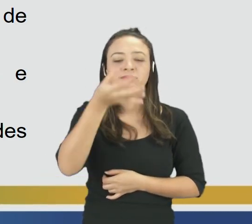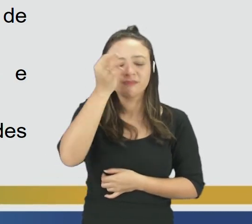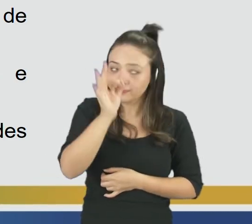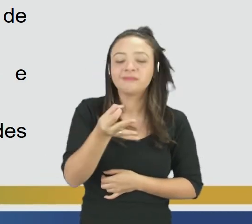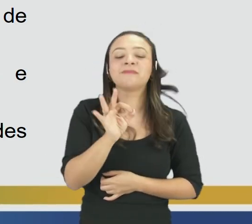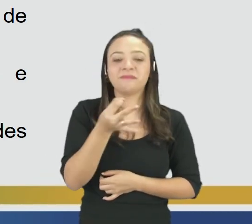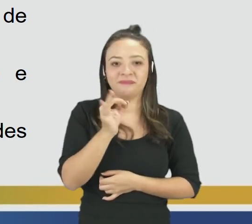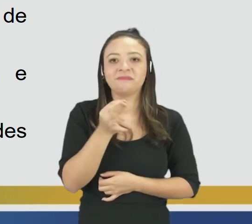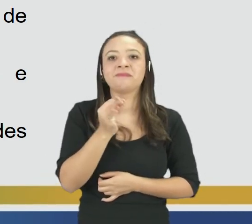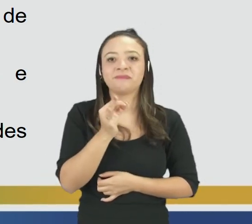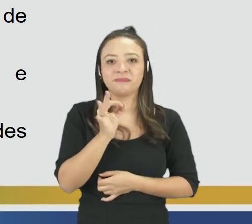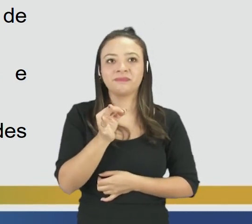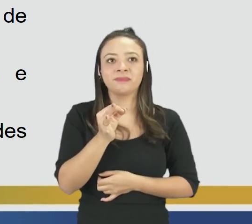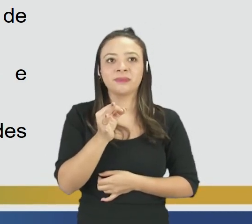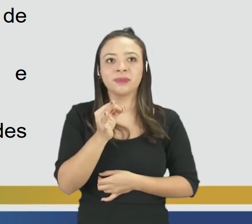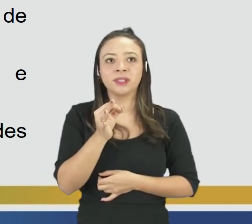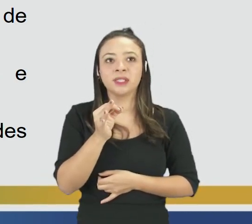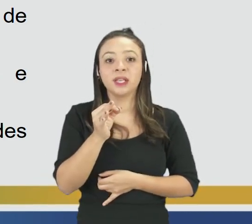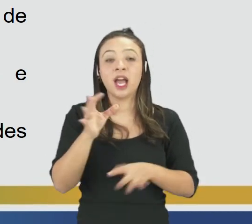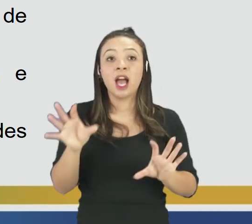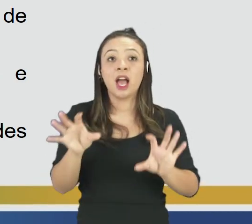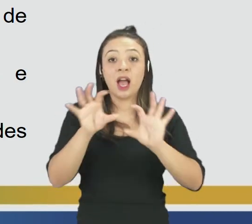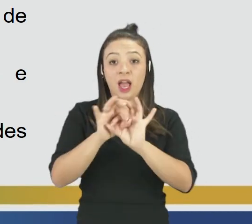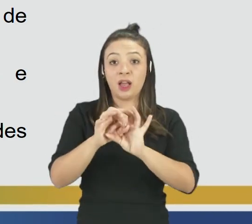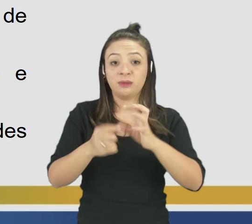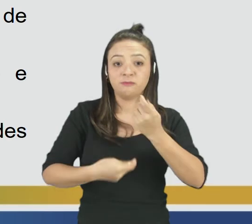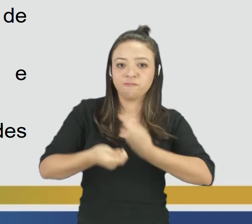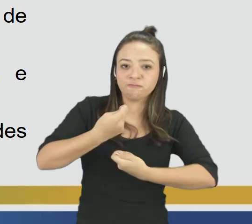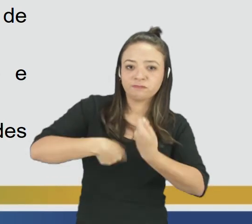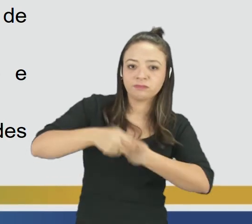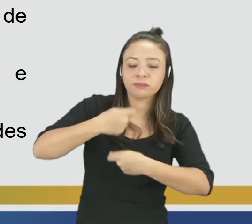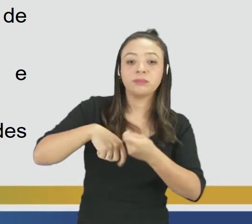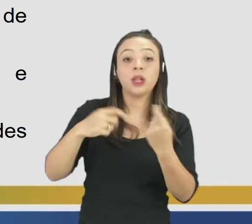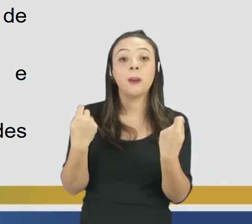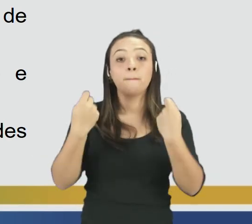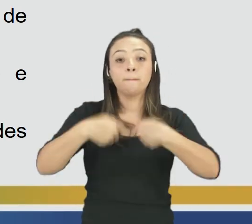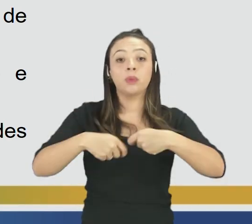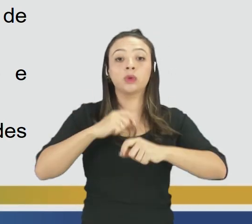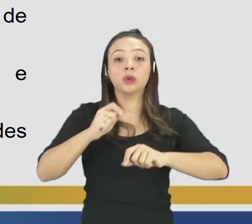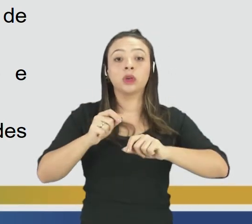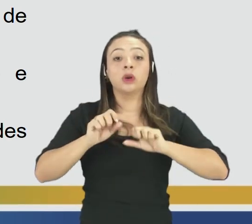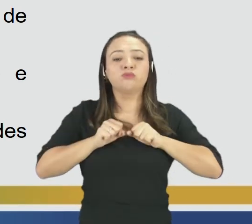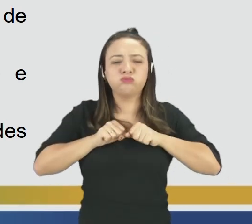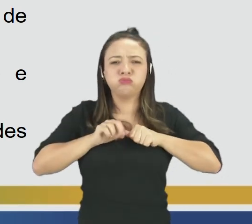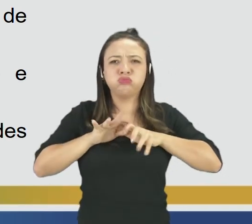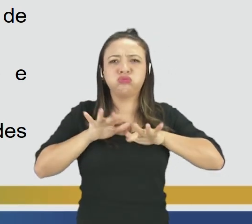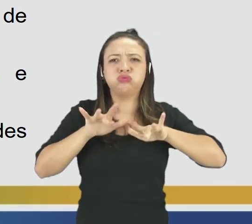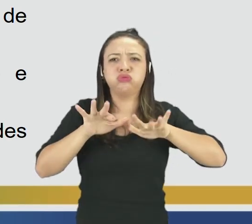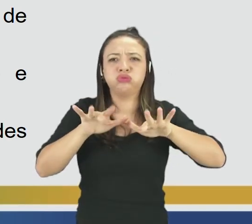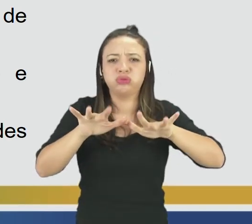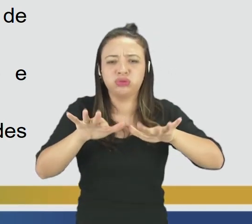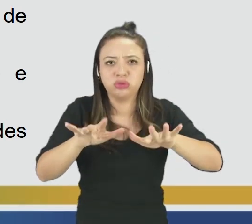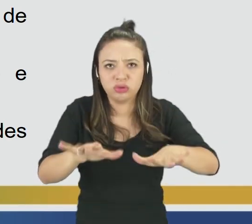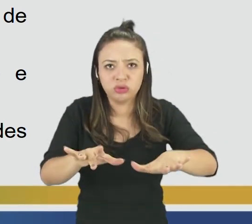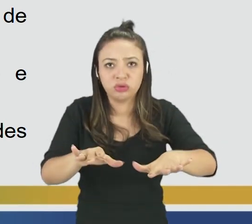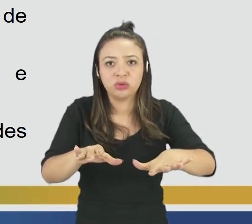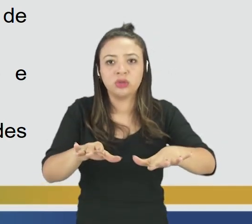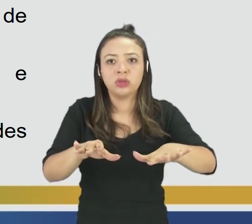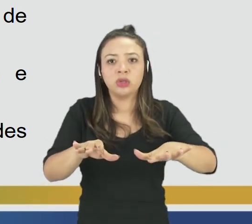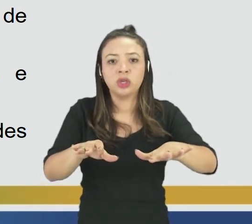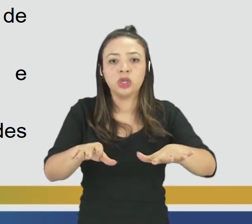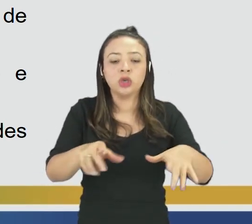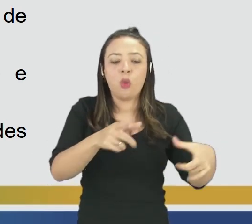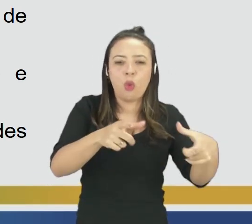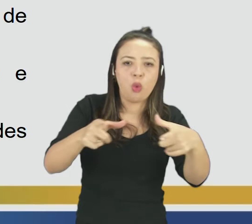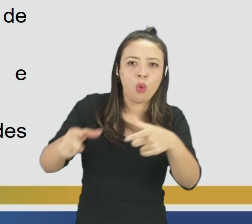correto integrou é economias e possibilitou a difusão de hábitos dos lugares